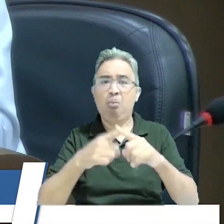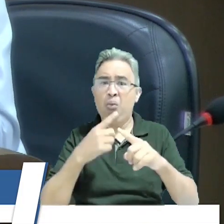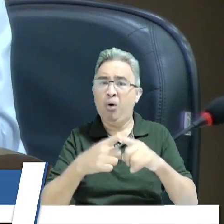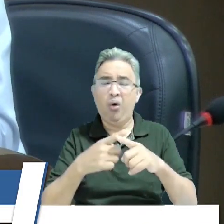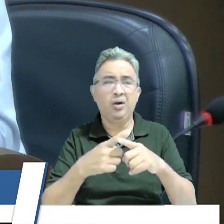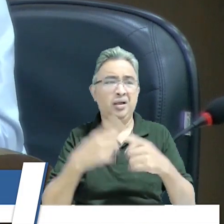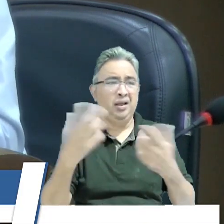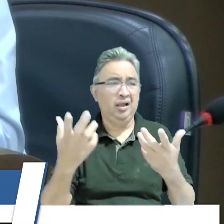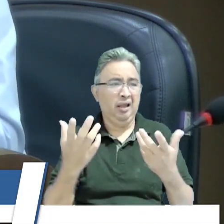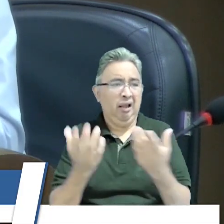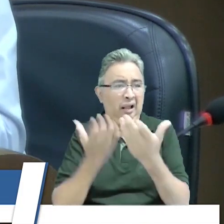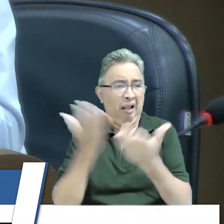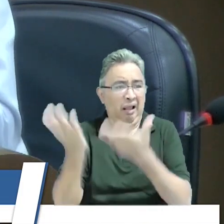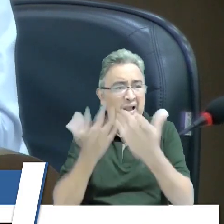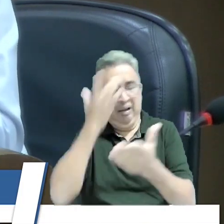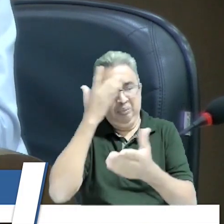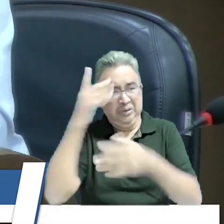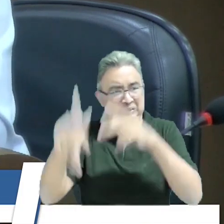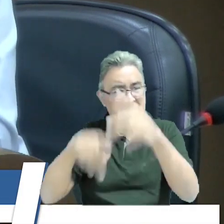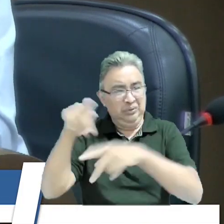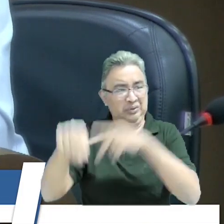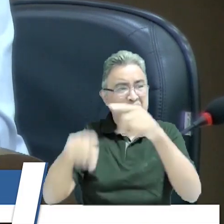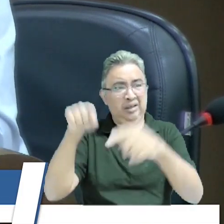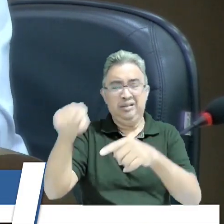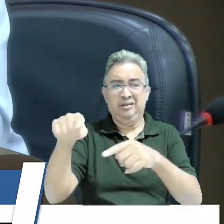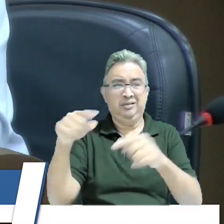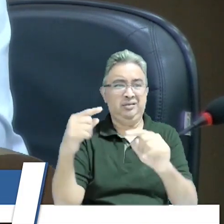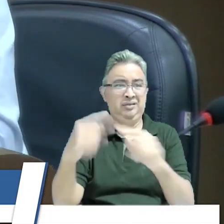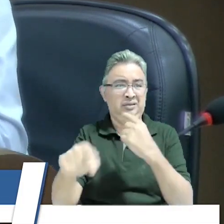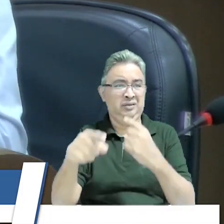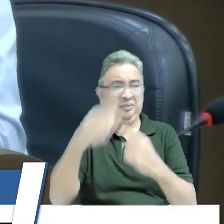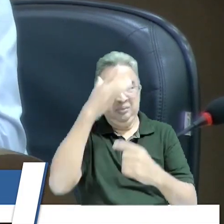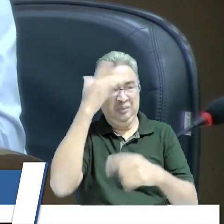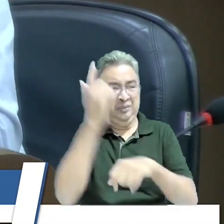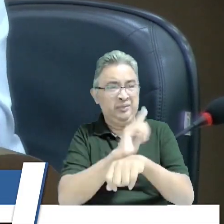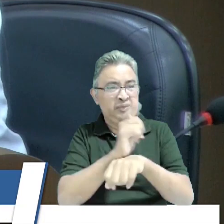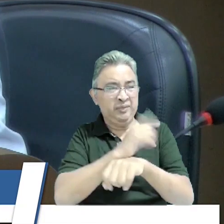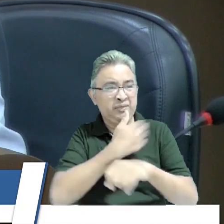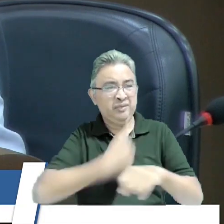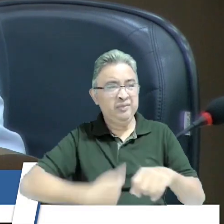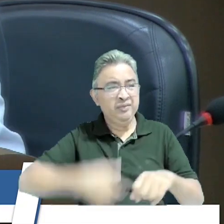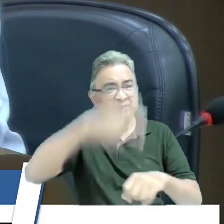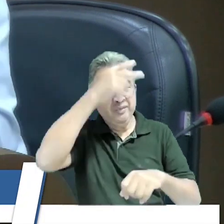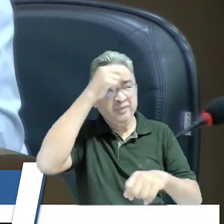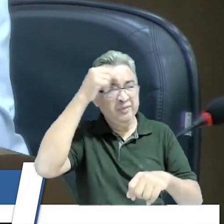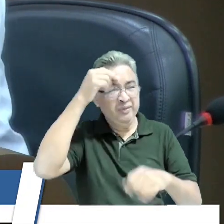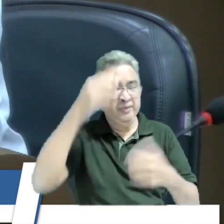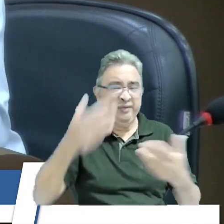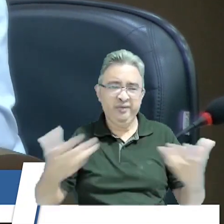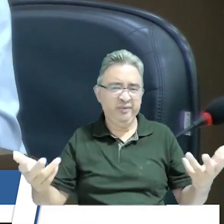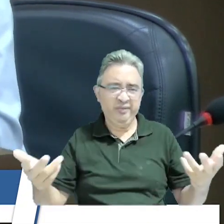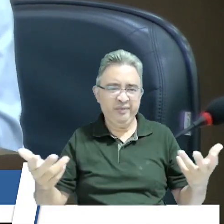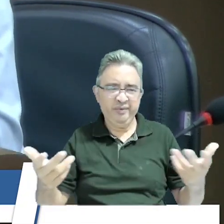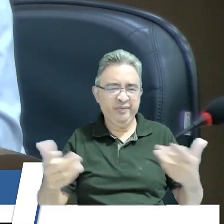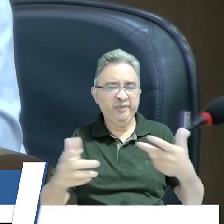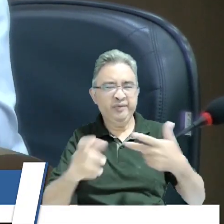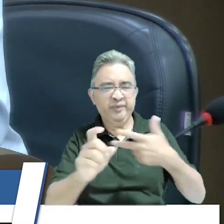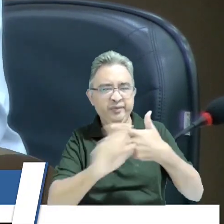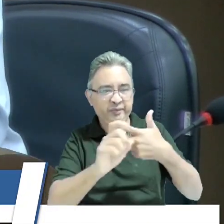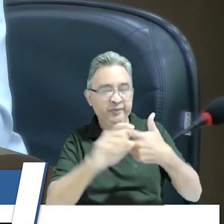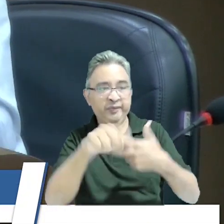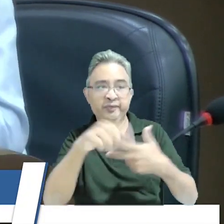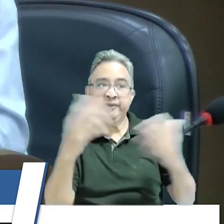para aquela população, por parte dos gestores públicos municipais, pelo executivo da época,